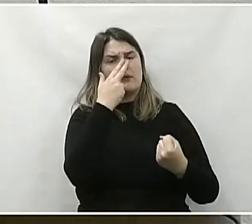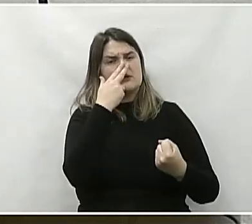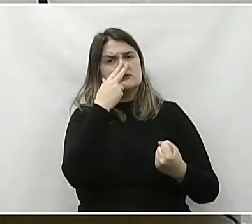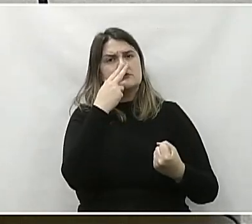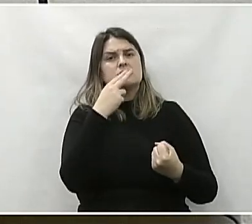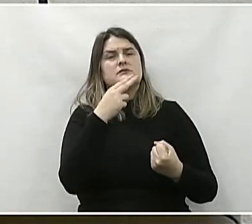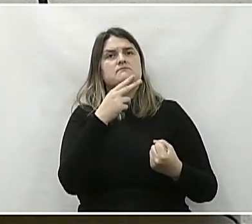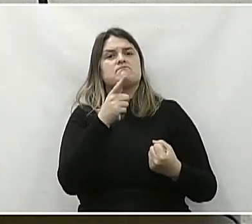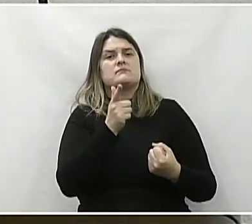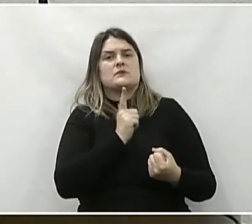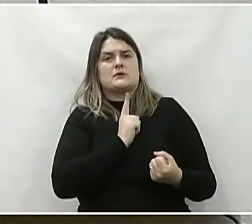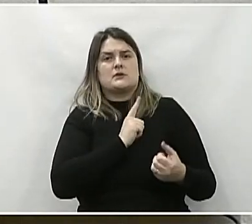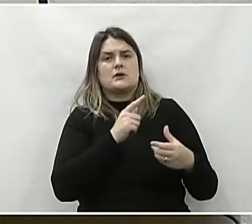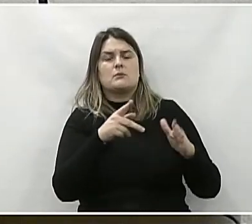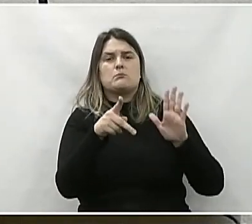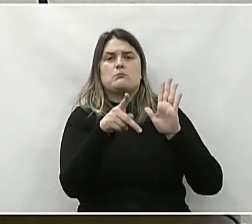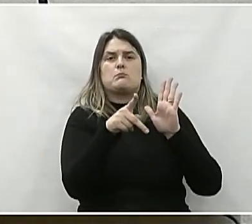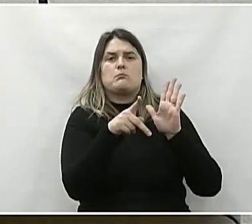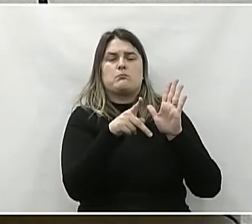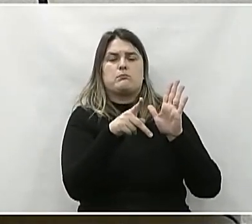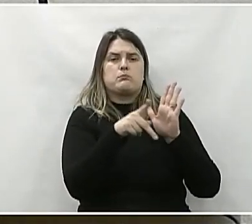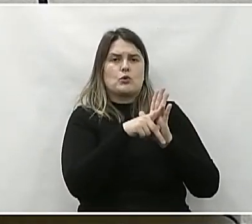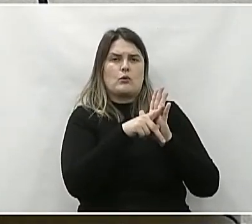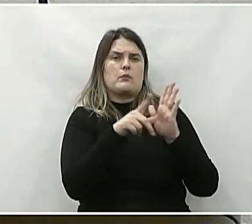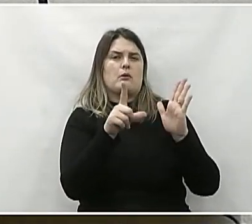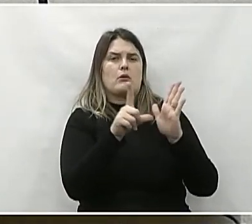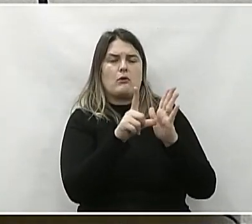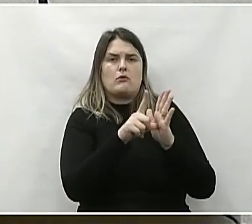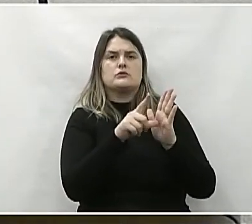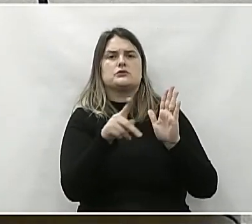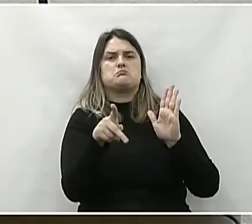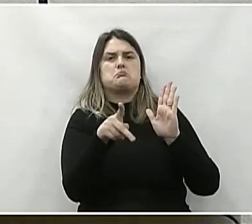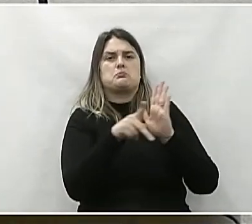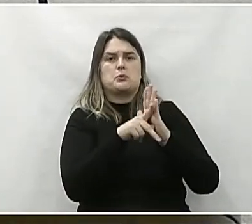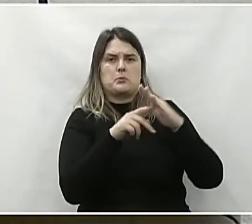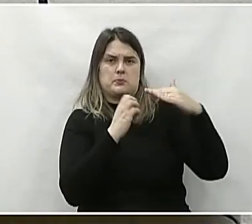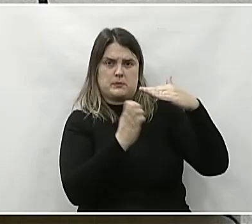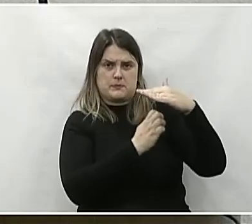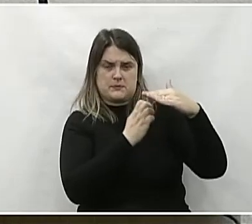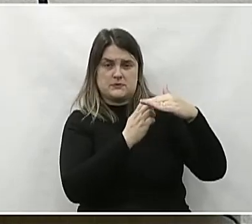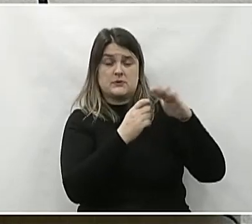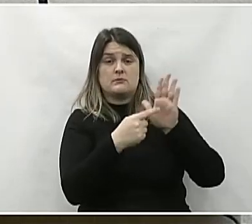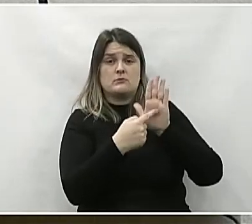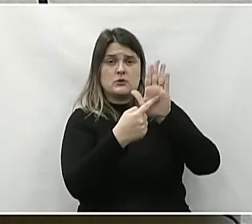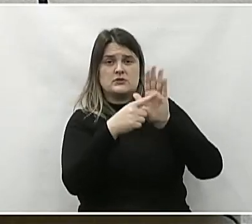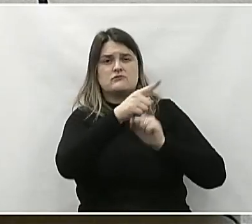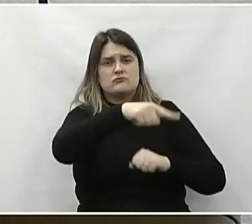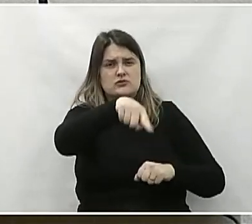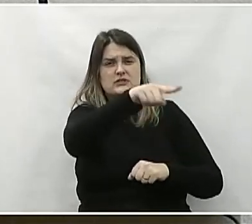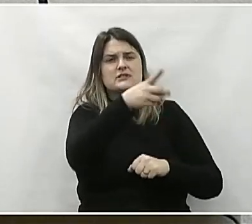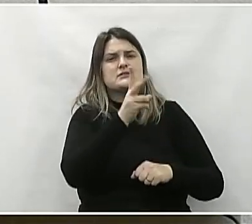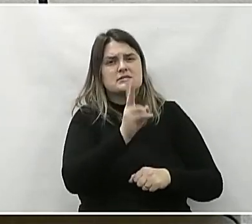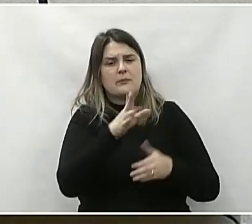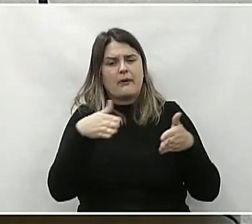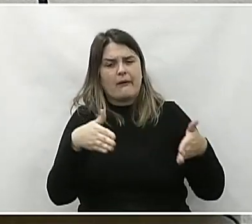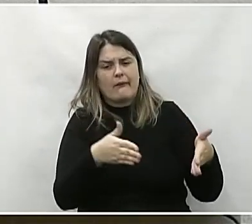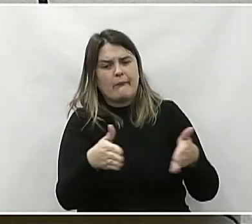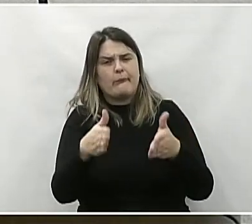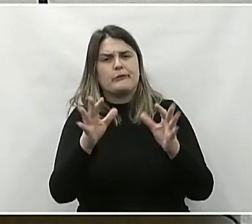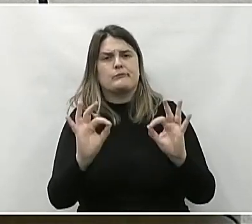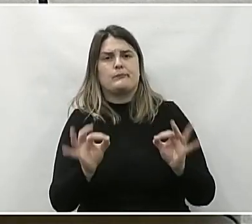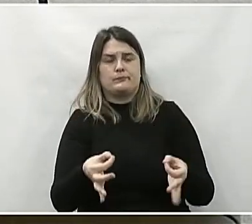tornar e ter o seu próprio negócio e Isso mostra que vocês estarão sempre no caminho